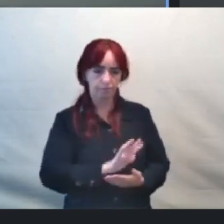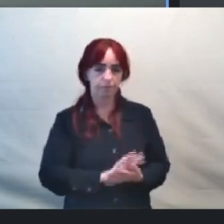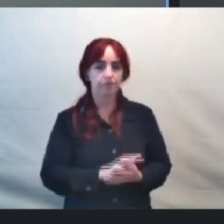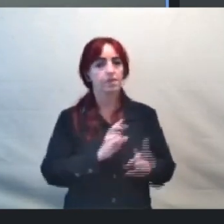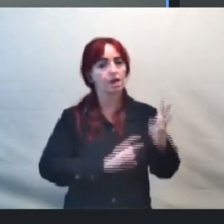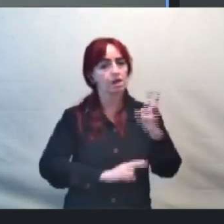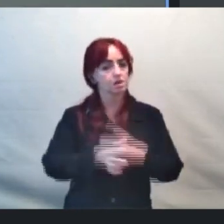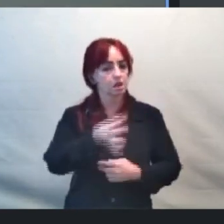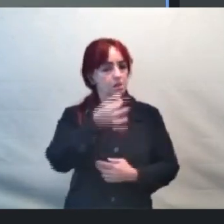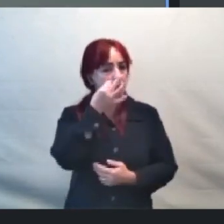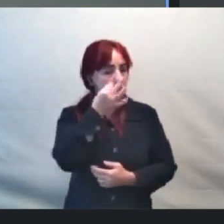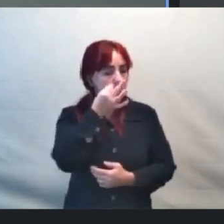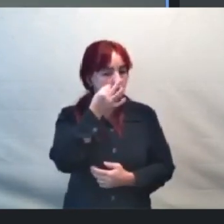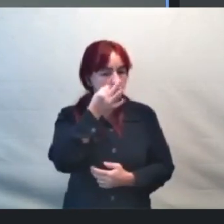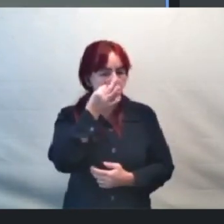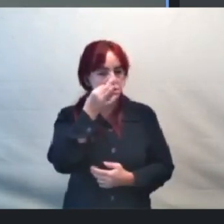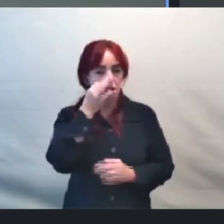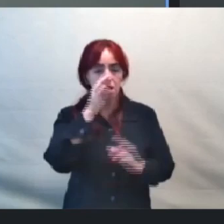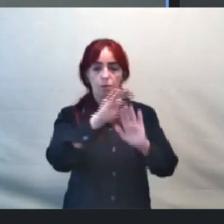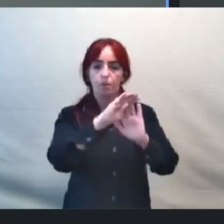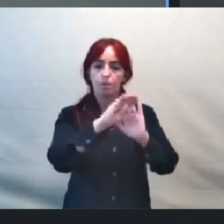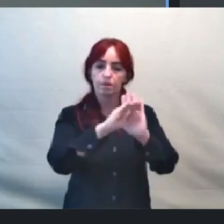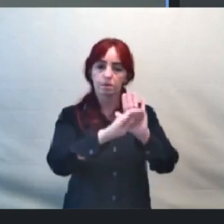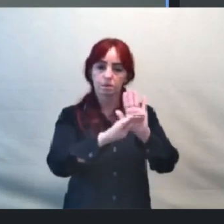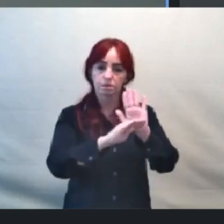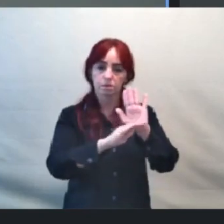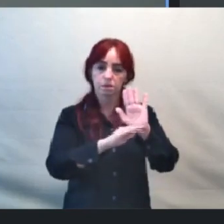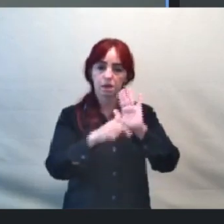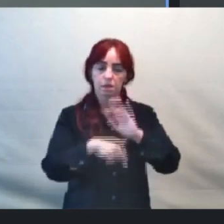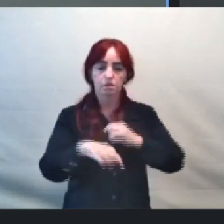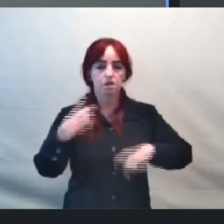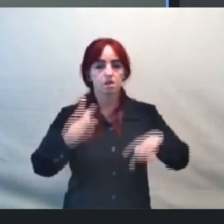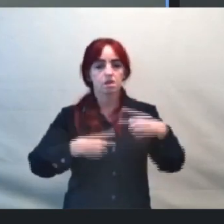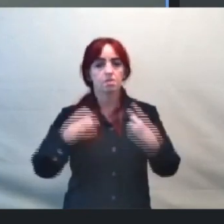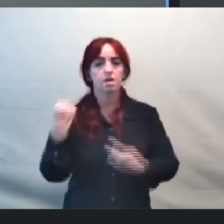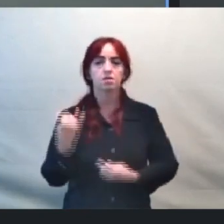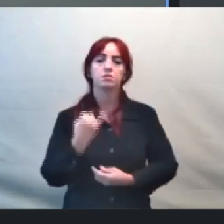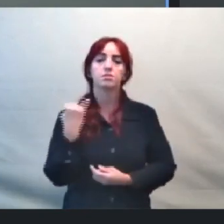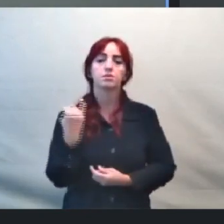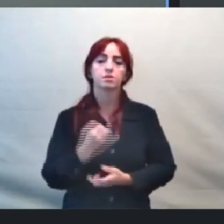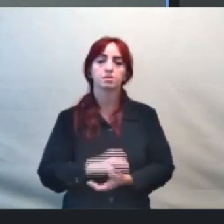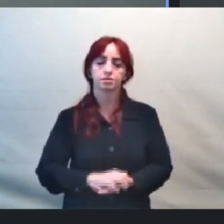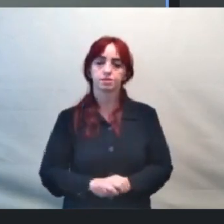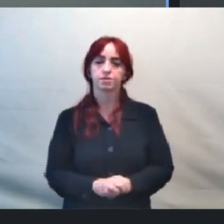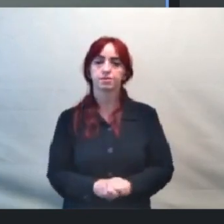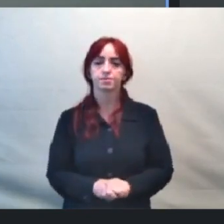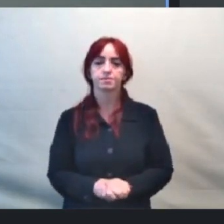atenta aos dados e a esse debate importante que a gente faz.